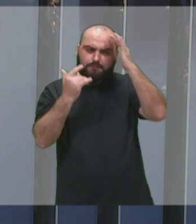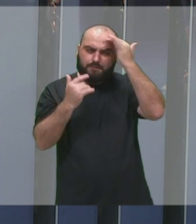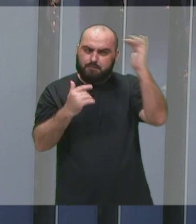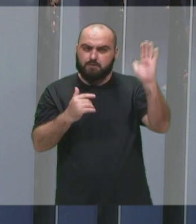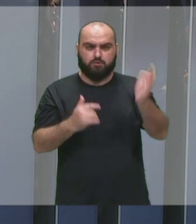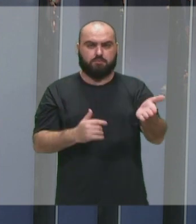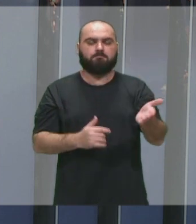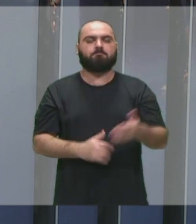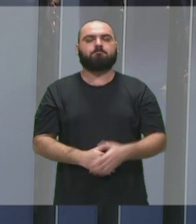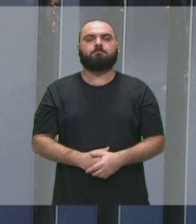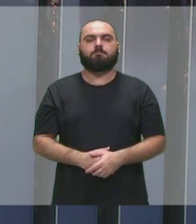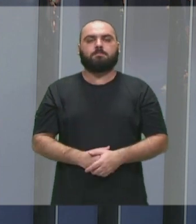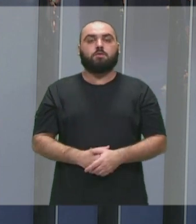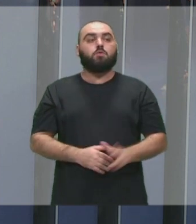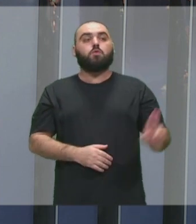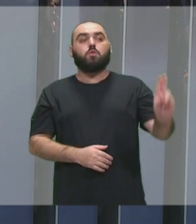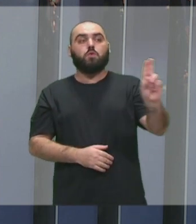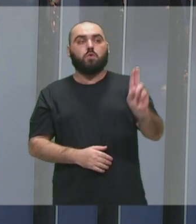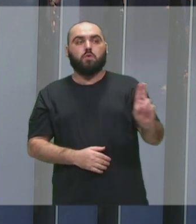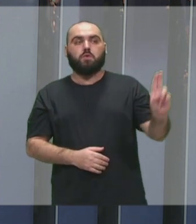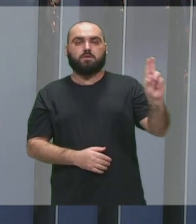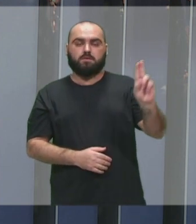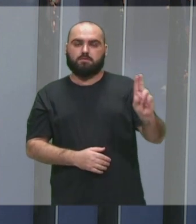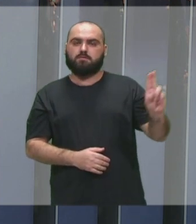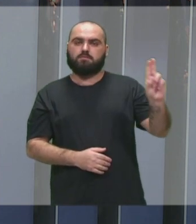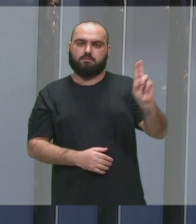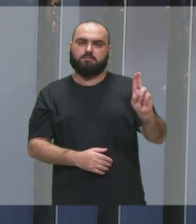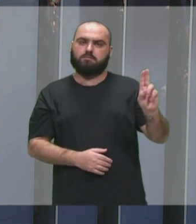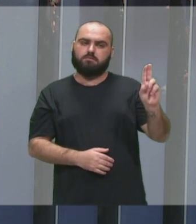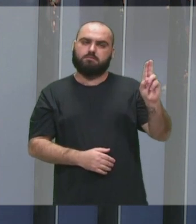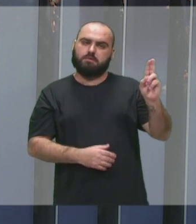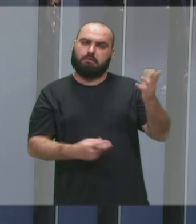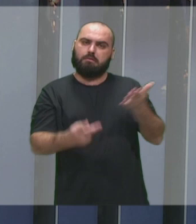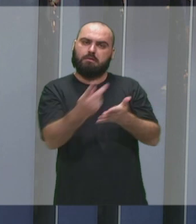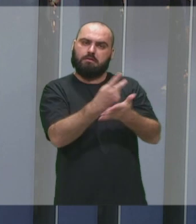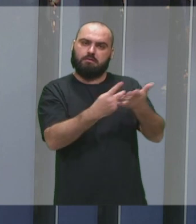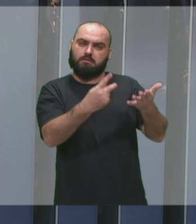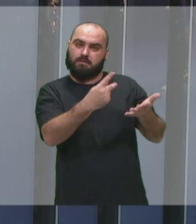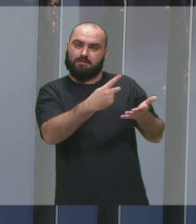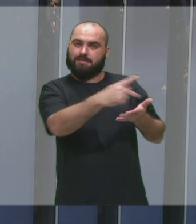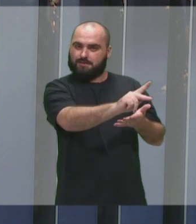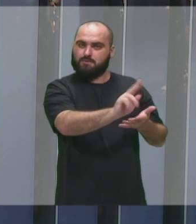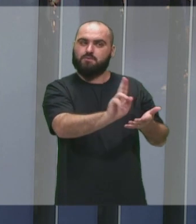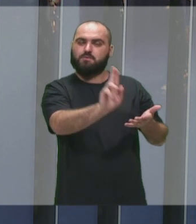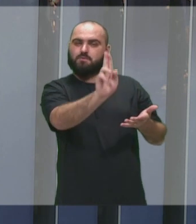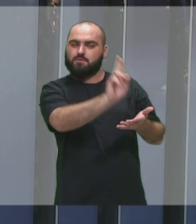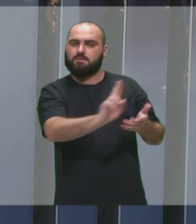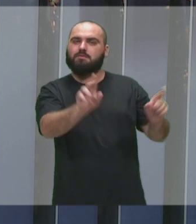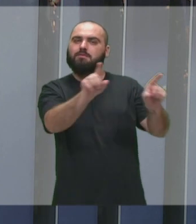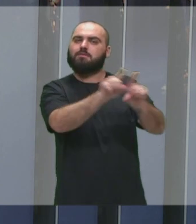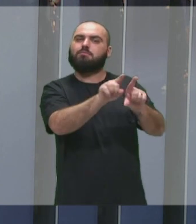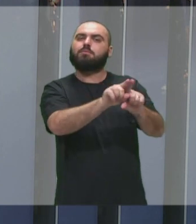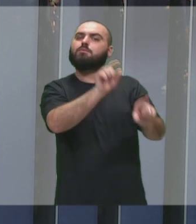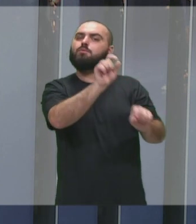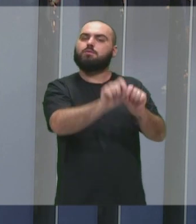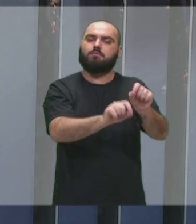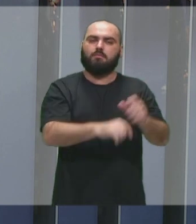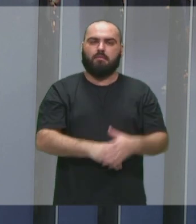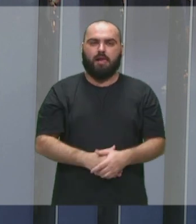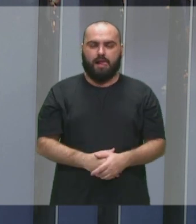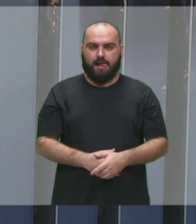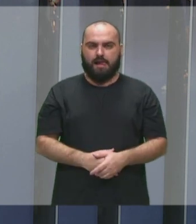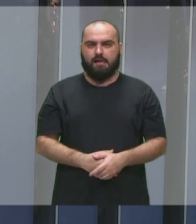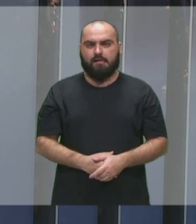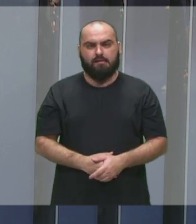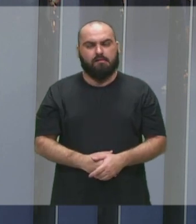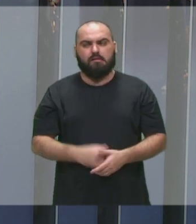usam também da sua arte, né, da arte que eles expressam, para fazer ou